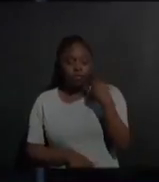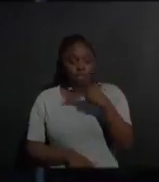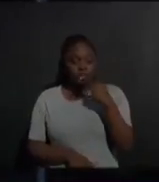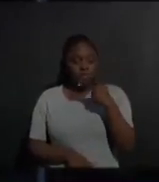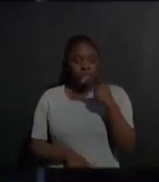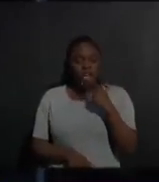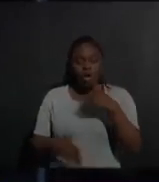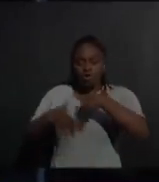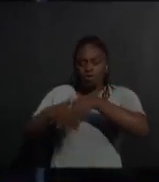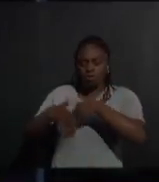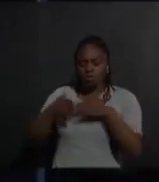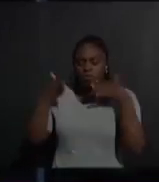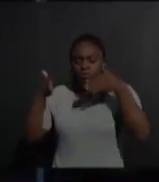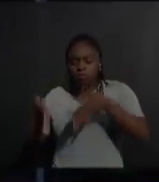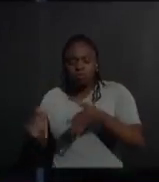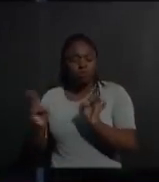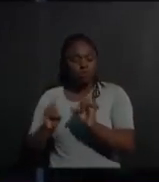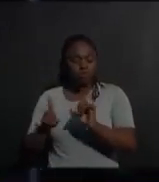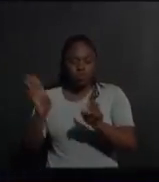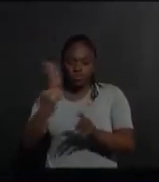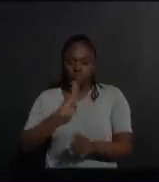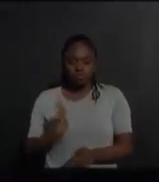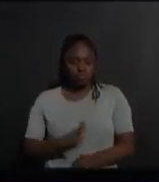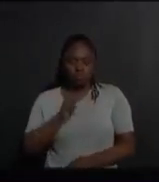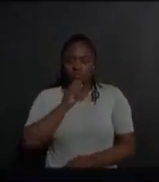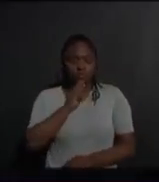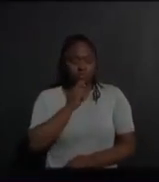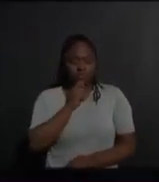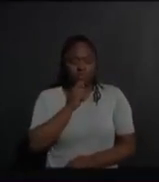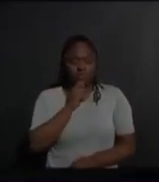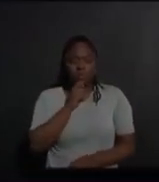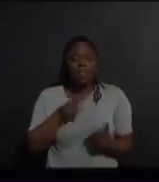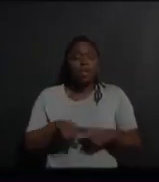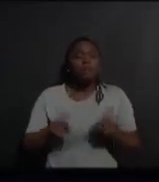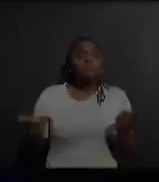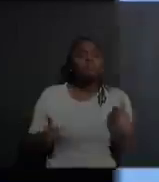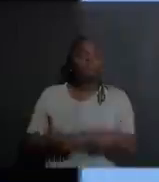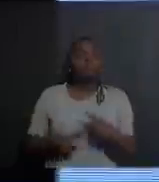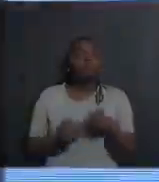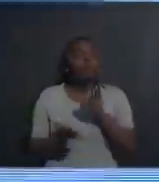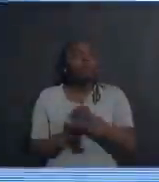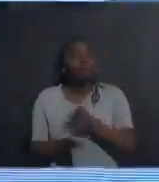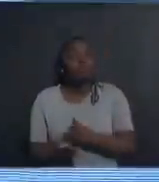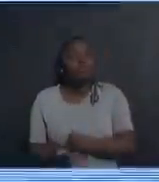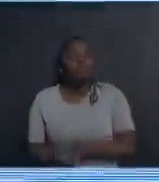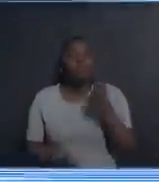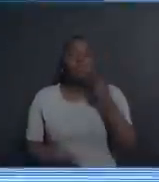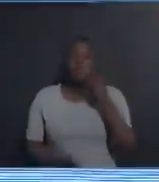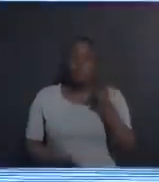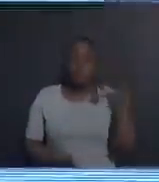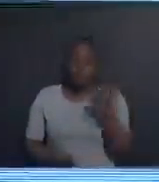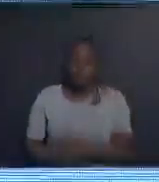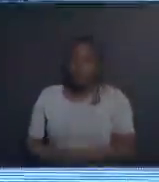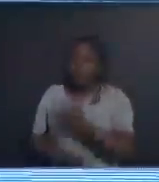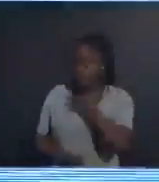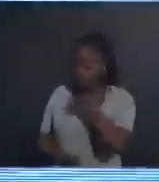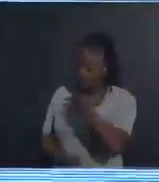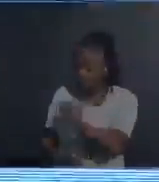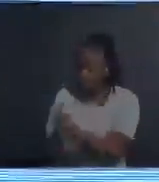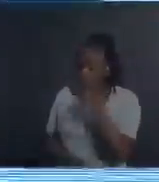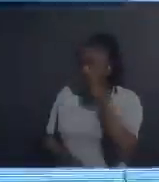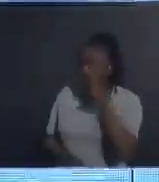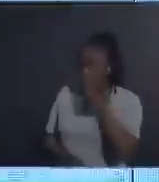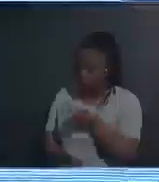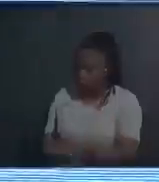país. Não é que é ruim, não chegou. Mas por que que continua? Porque o pai fala assim: filho, aqui o manto